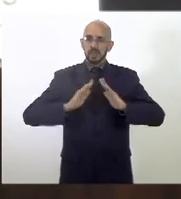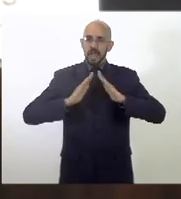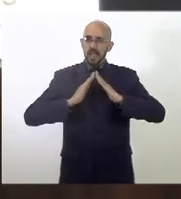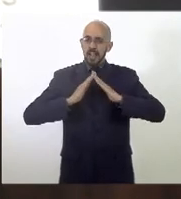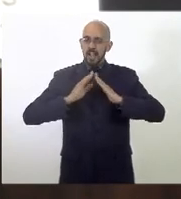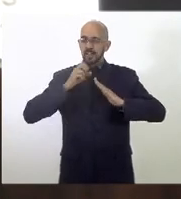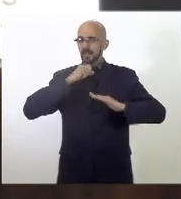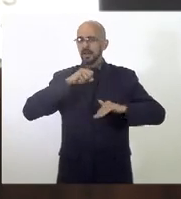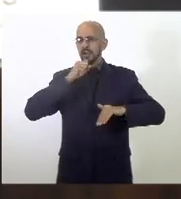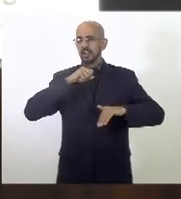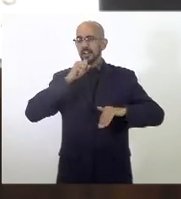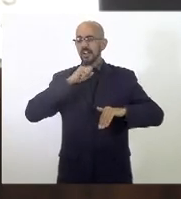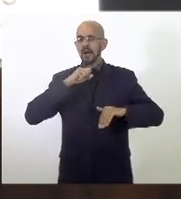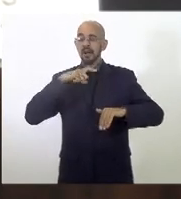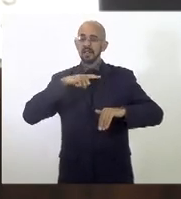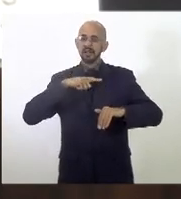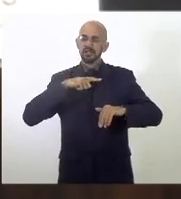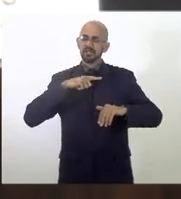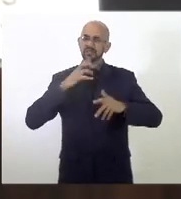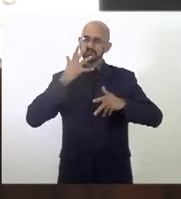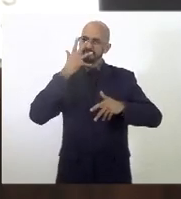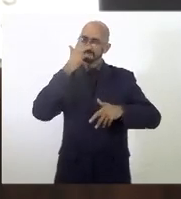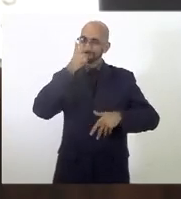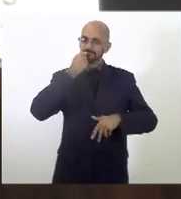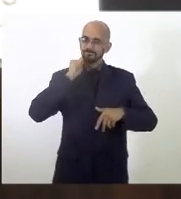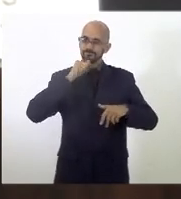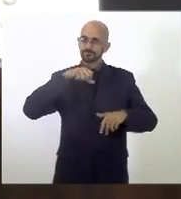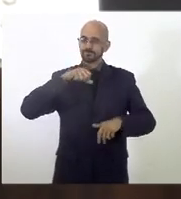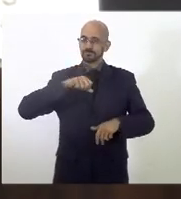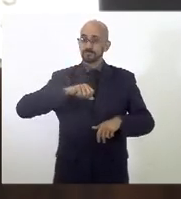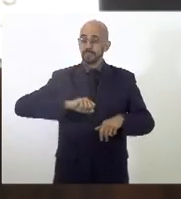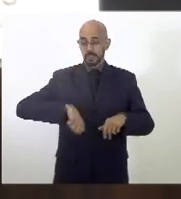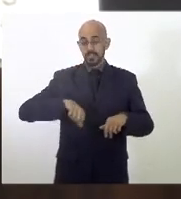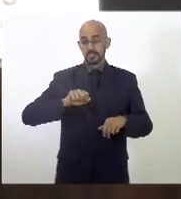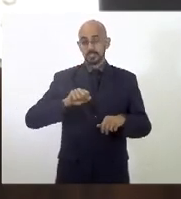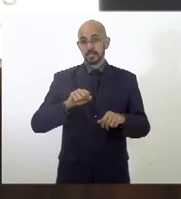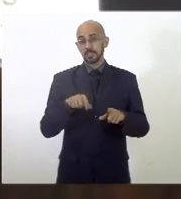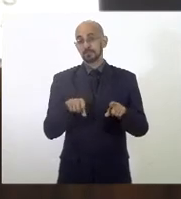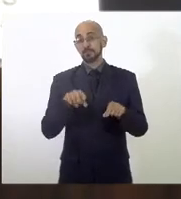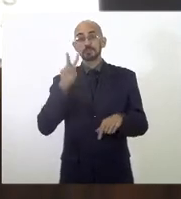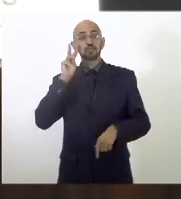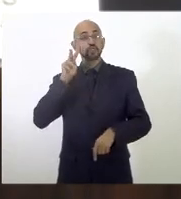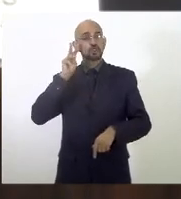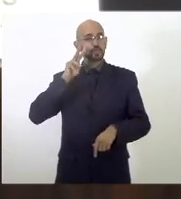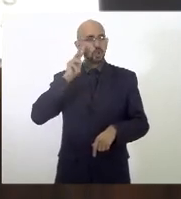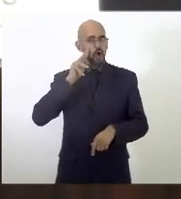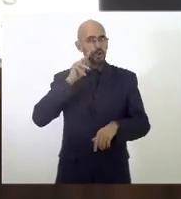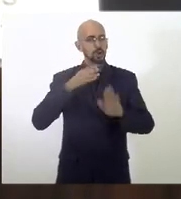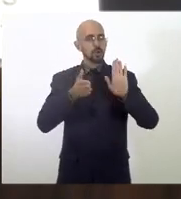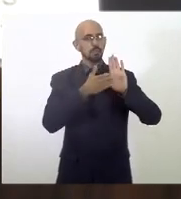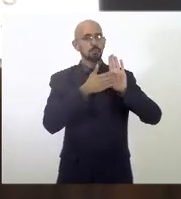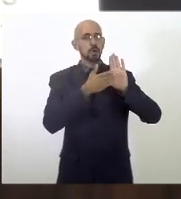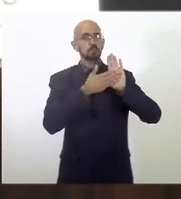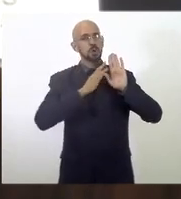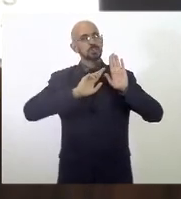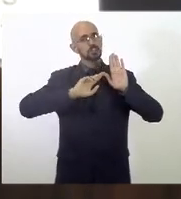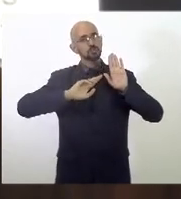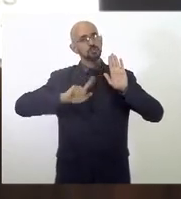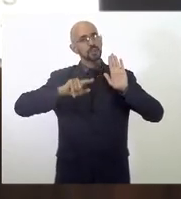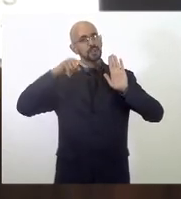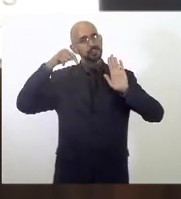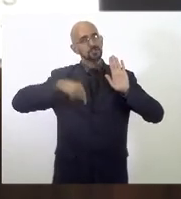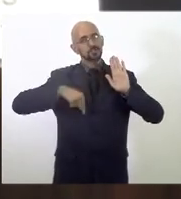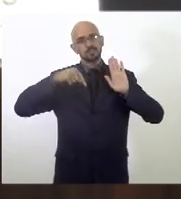tem uma beleza histórica, um propósito diferente do que é a nova